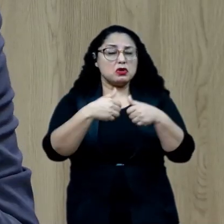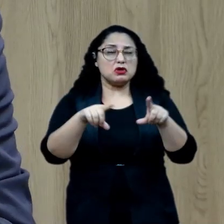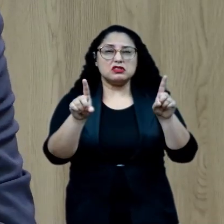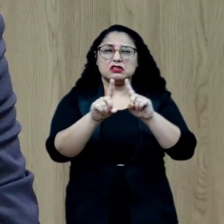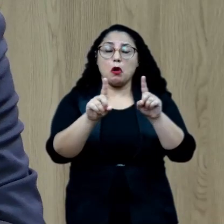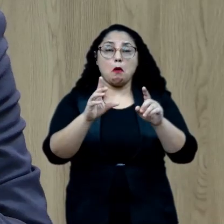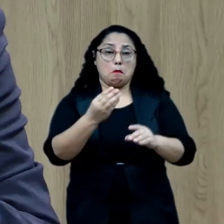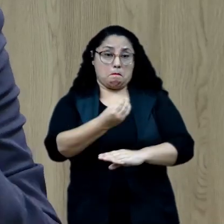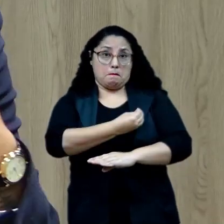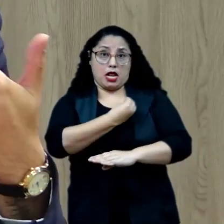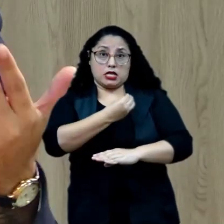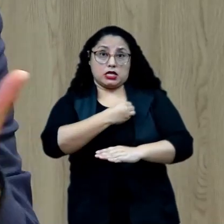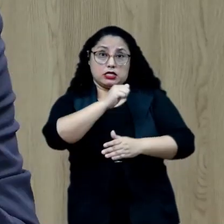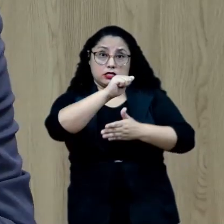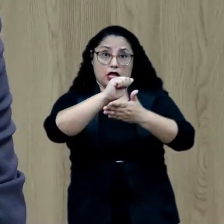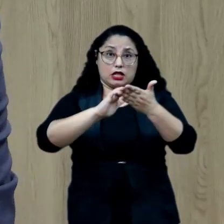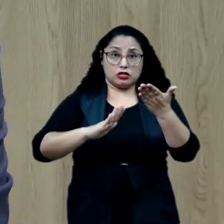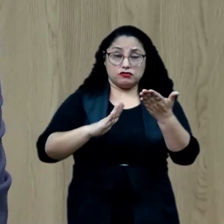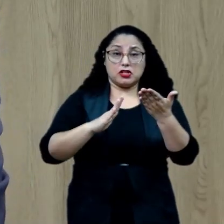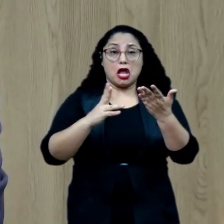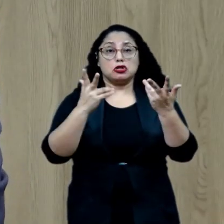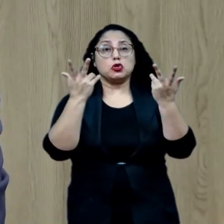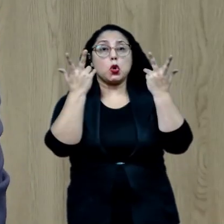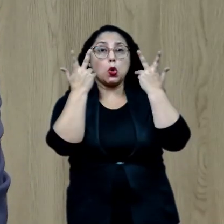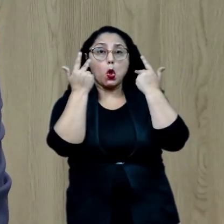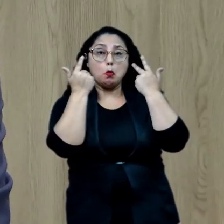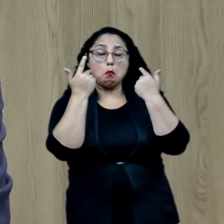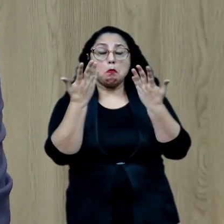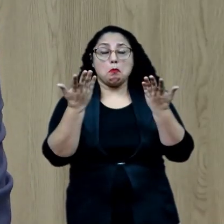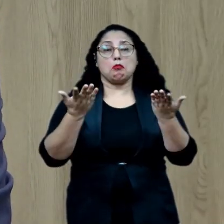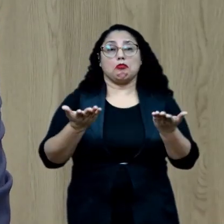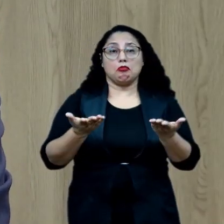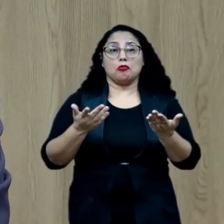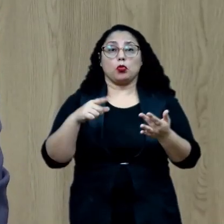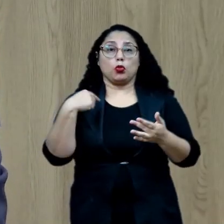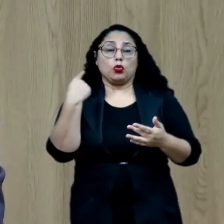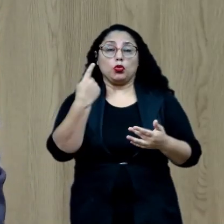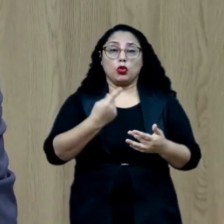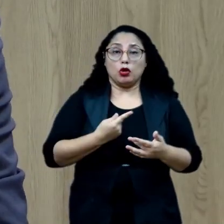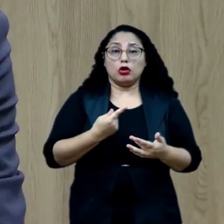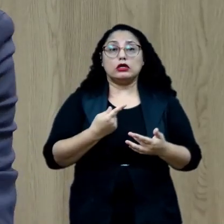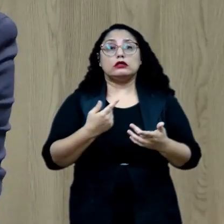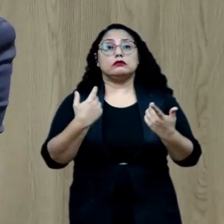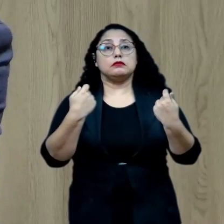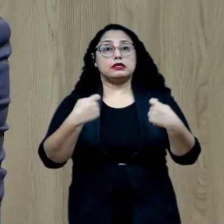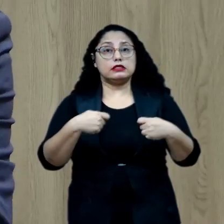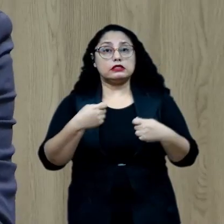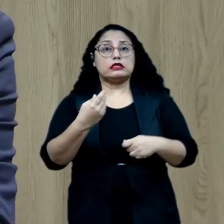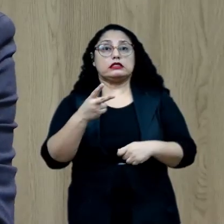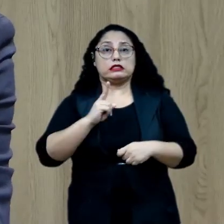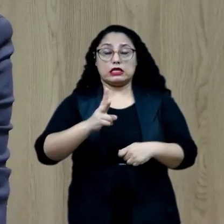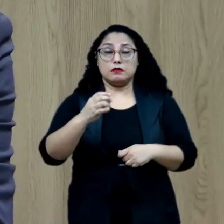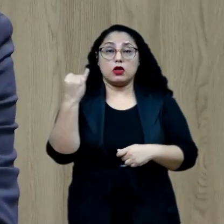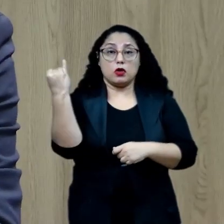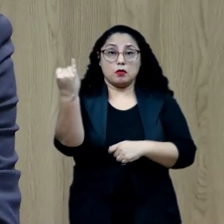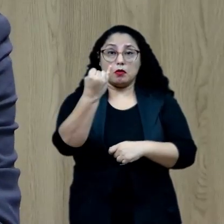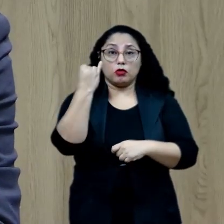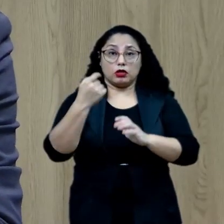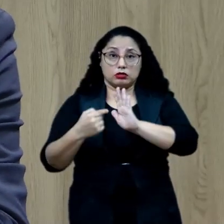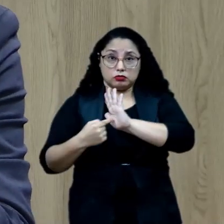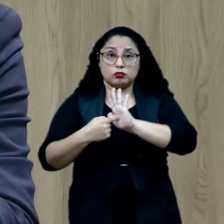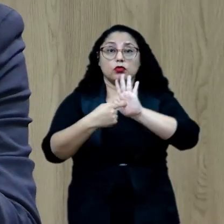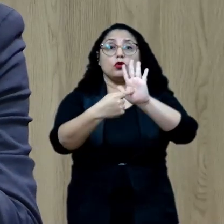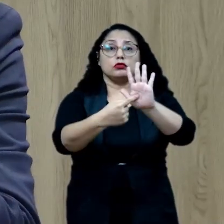tão presentes nas atividades comuns. Então, a gente tem sempre, isso é importante